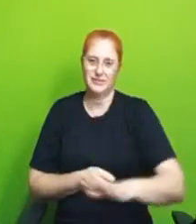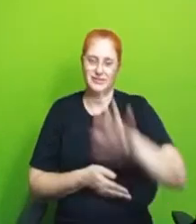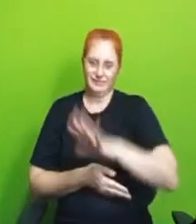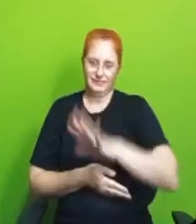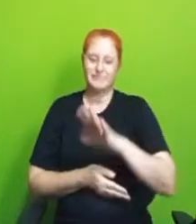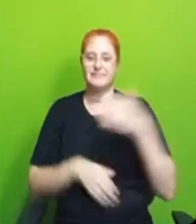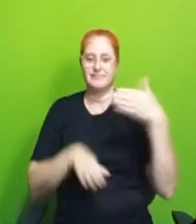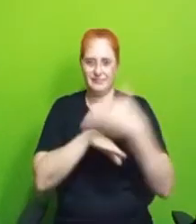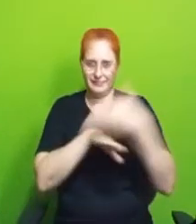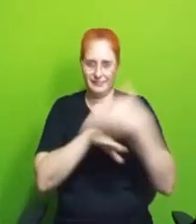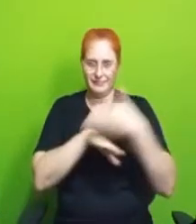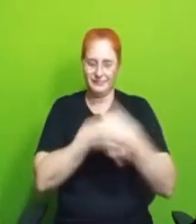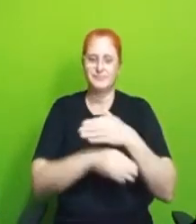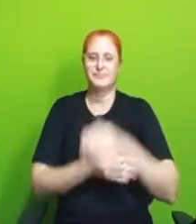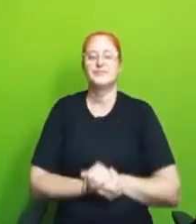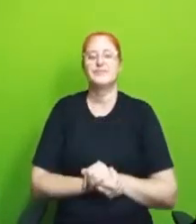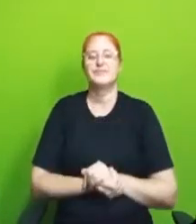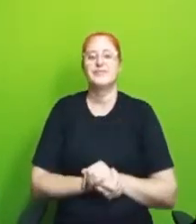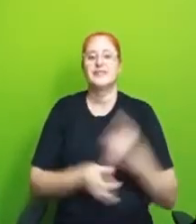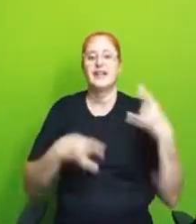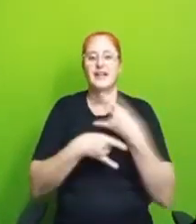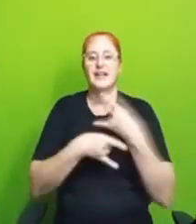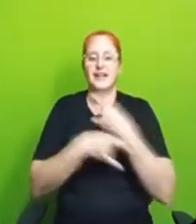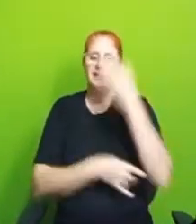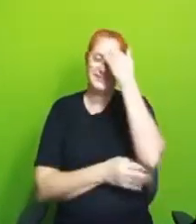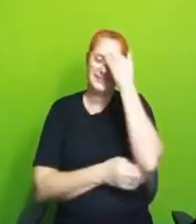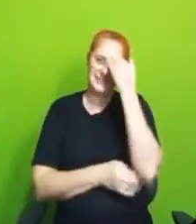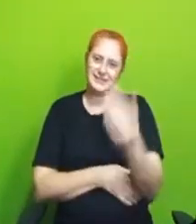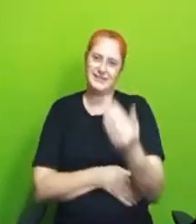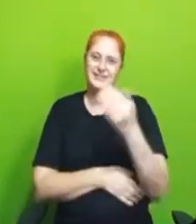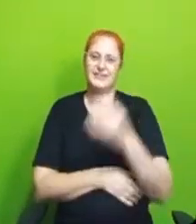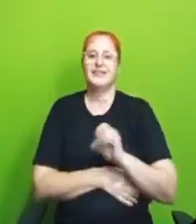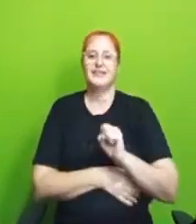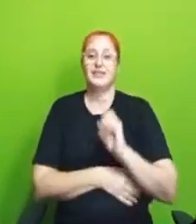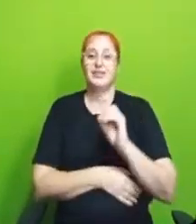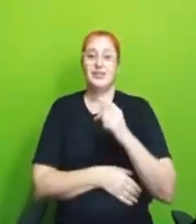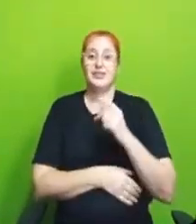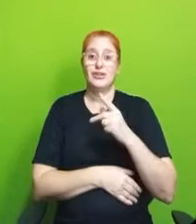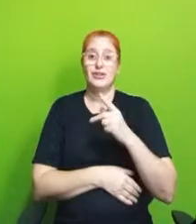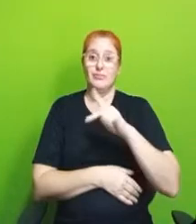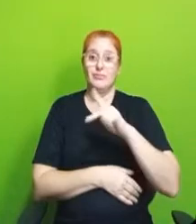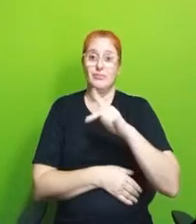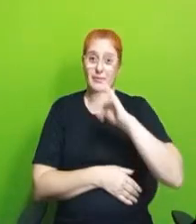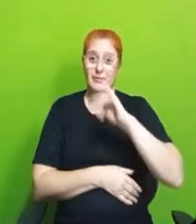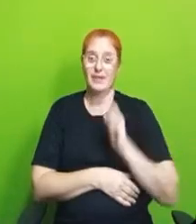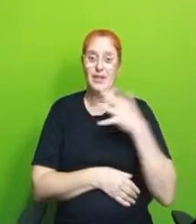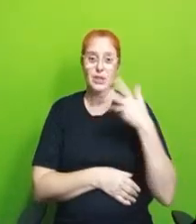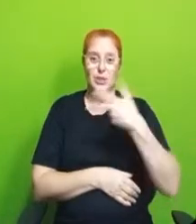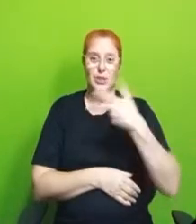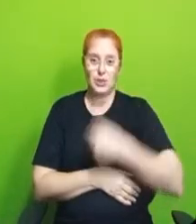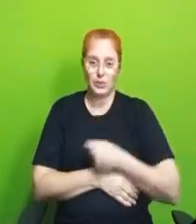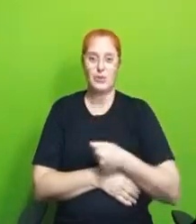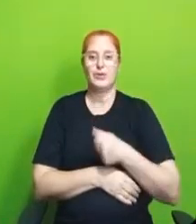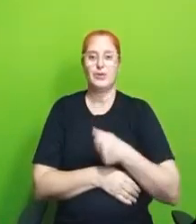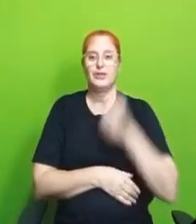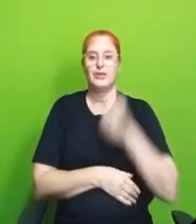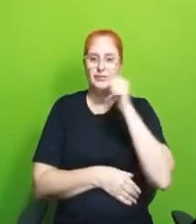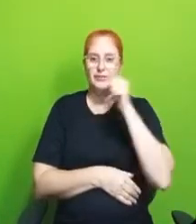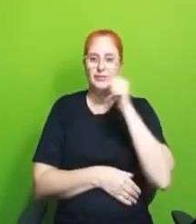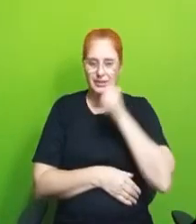presentes nessa live. Quero agradecer a Sofia e todas as companheiras da Universidade Livre